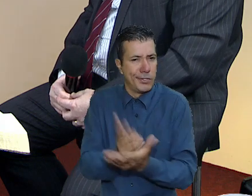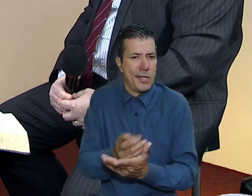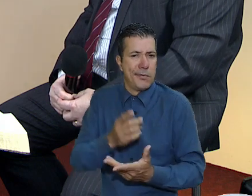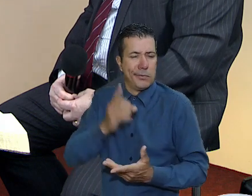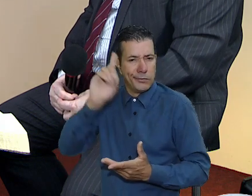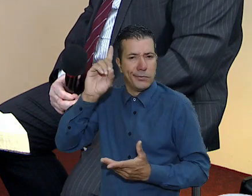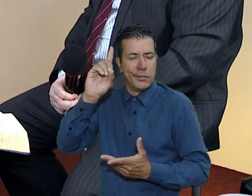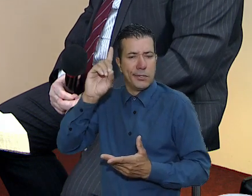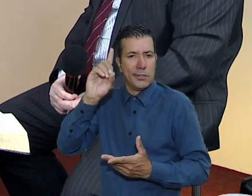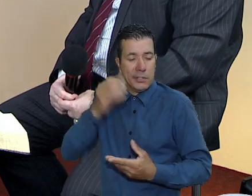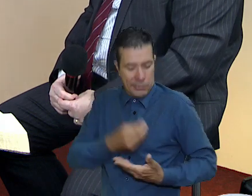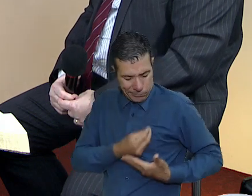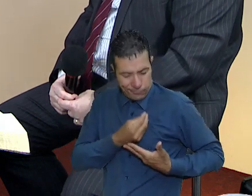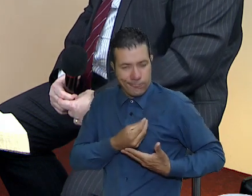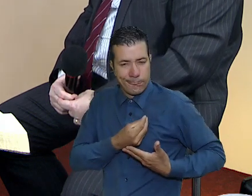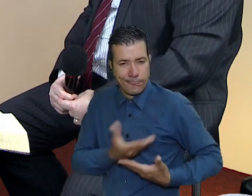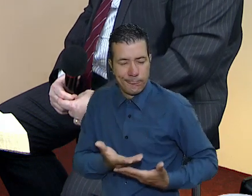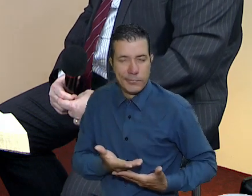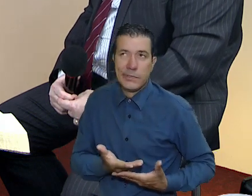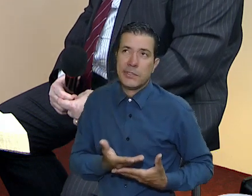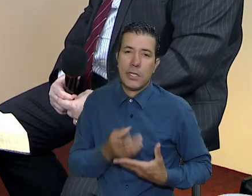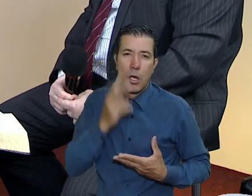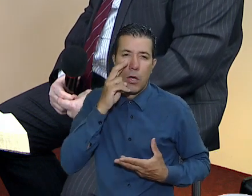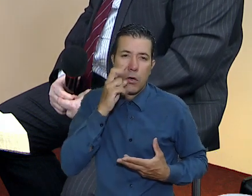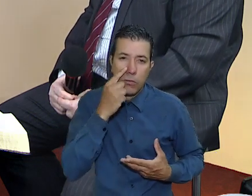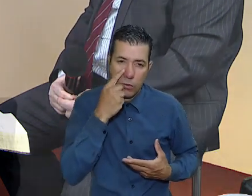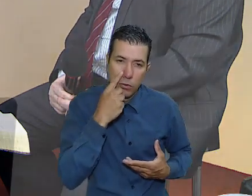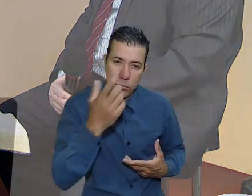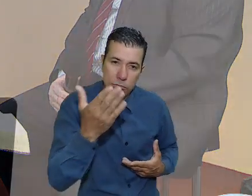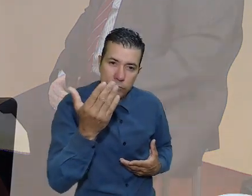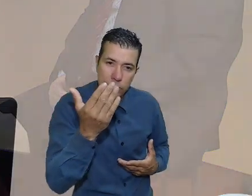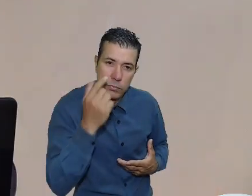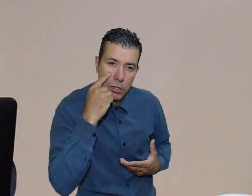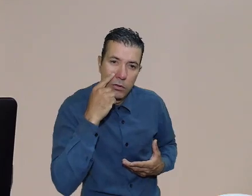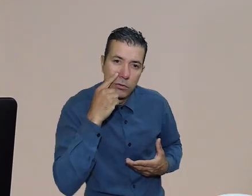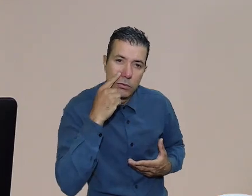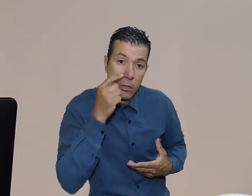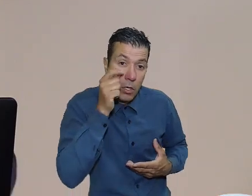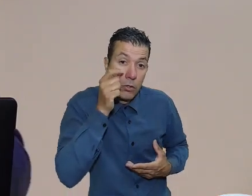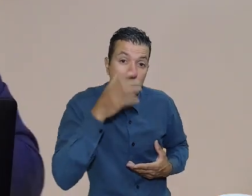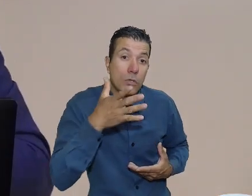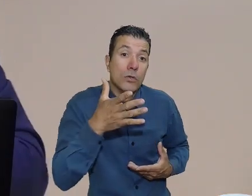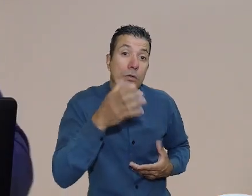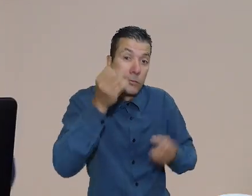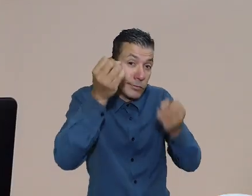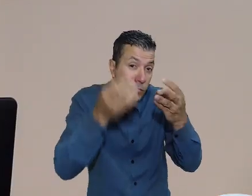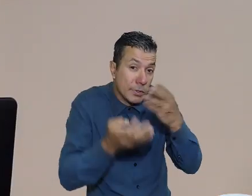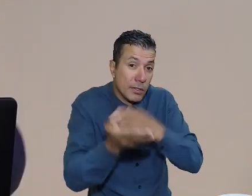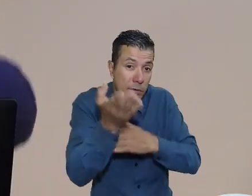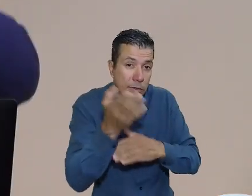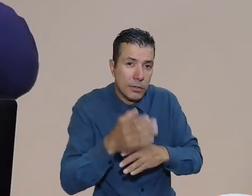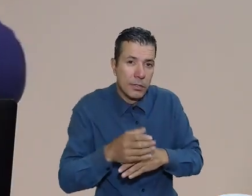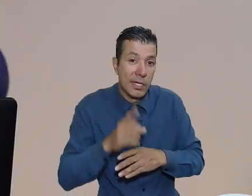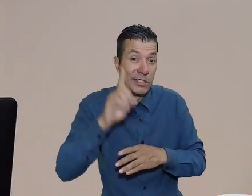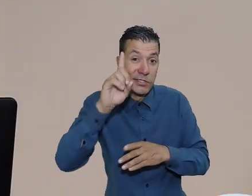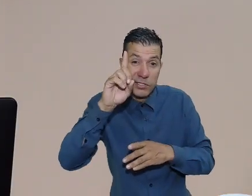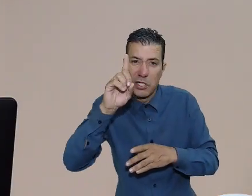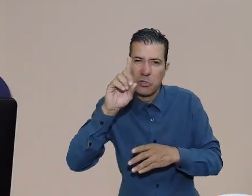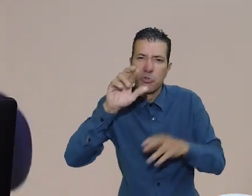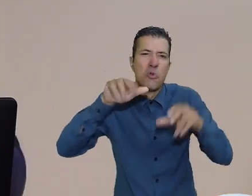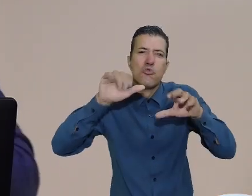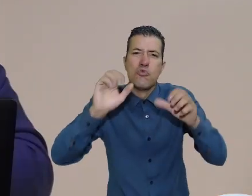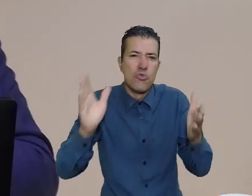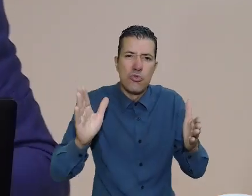eu quero saber da minha vida. Eu quero que você olhe para mim agora nesse momento, eu quero que você preste atenção no que eu vou falar para você. Deus, ele